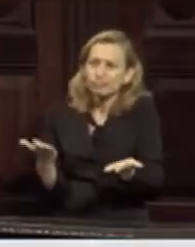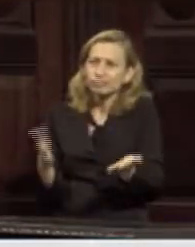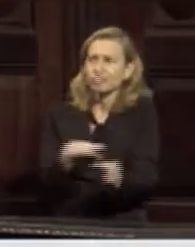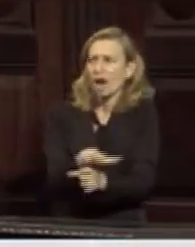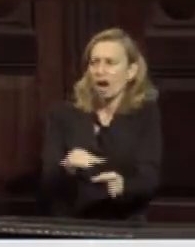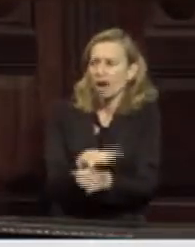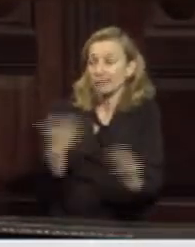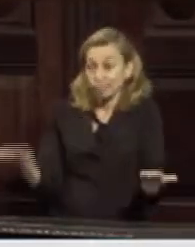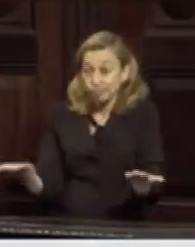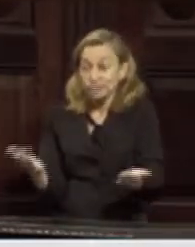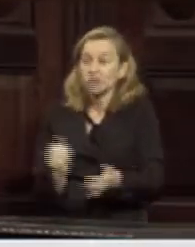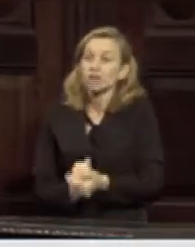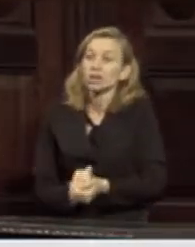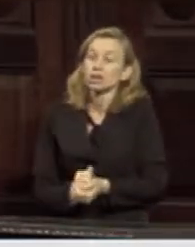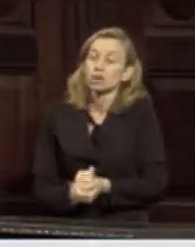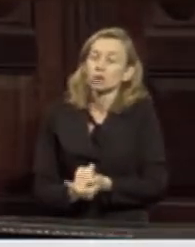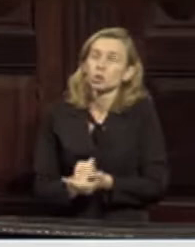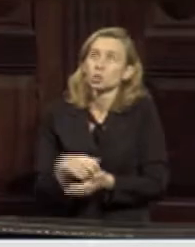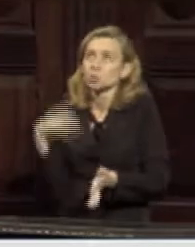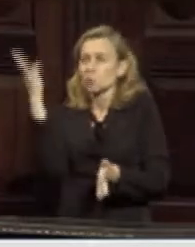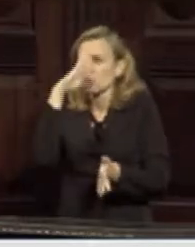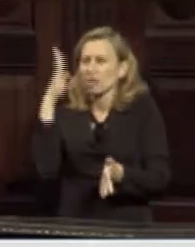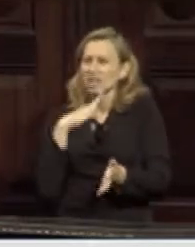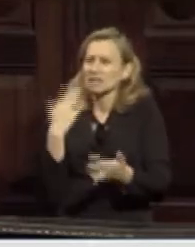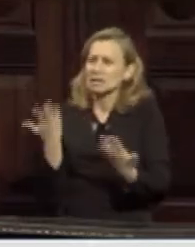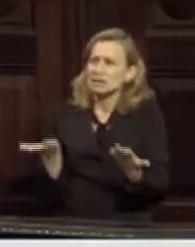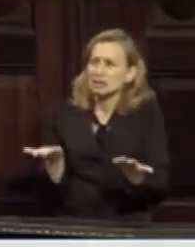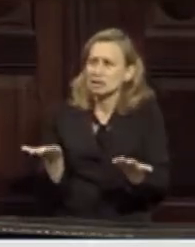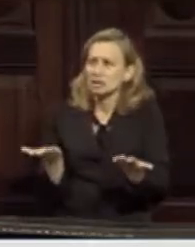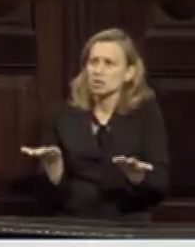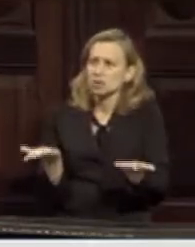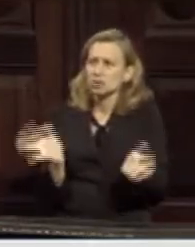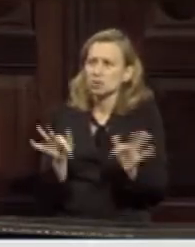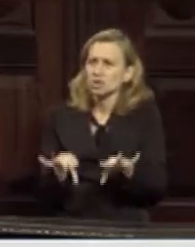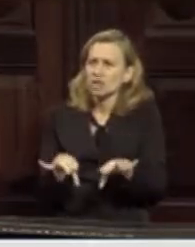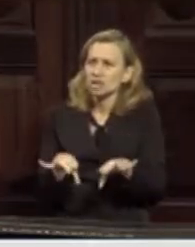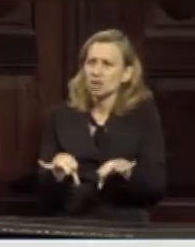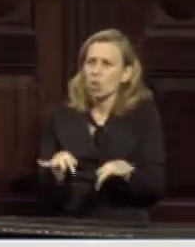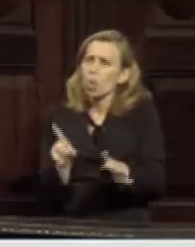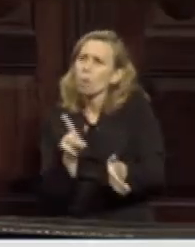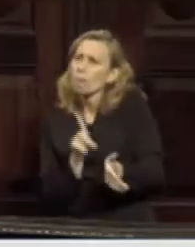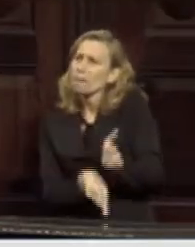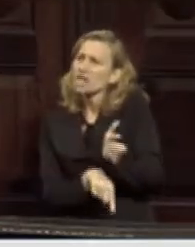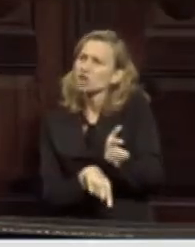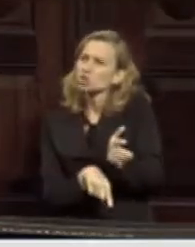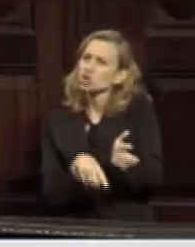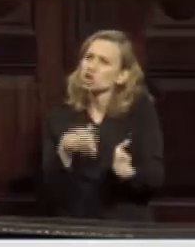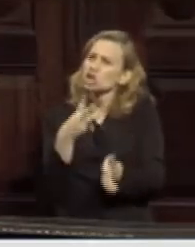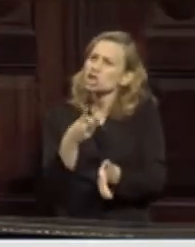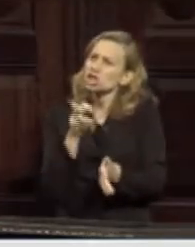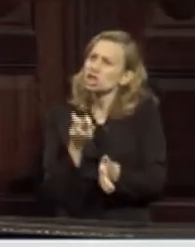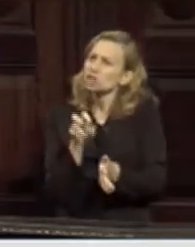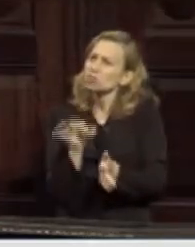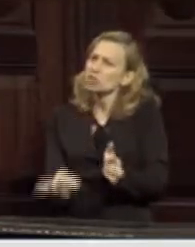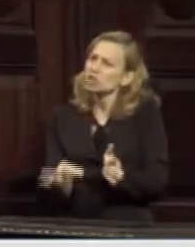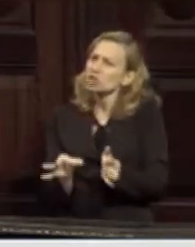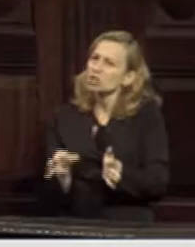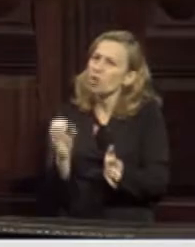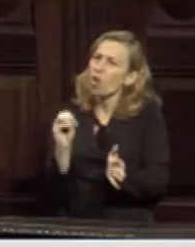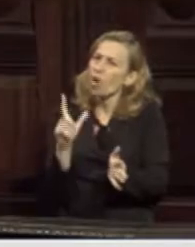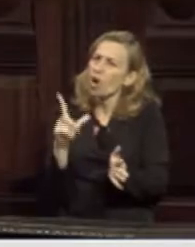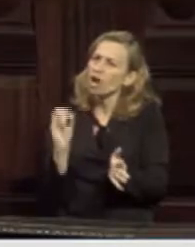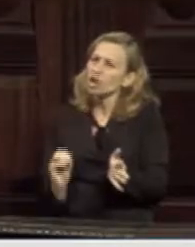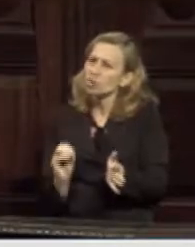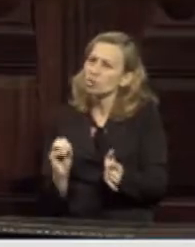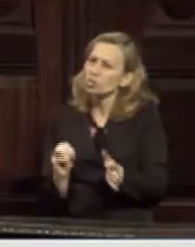maduros. Na média, no Brasil, esses campos são encerrados com menos de 35% do óleo extraído.